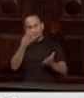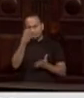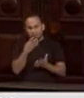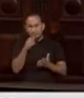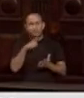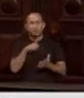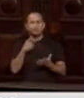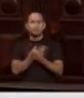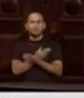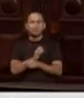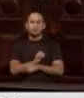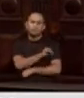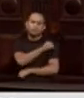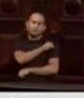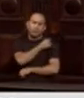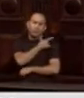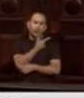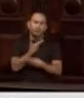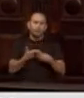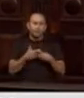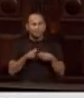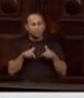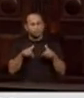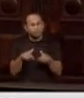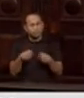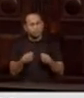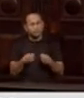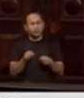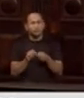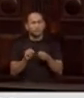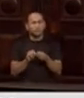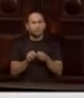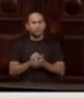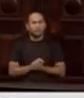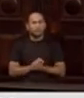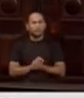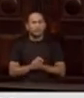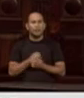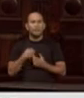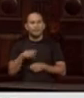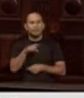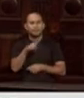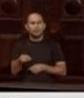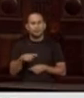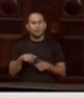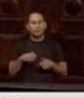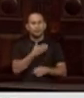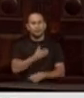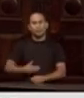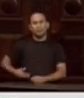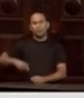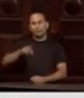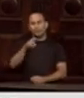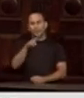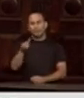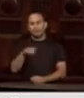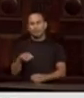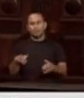Rio de Janeiro. Medidas continuam sendo tomadas para blindar o governo Pezão e a cúpula